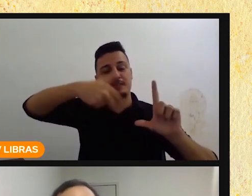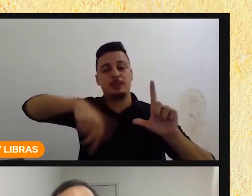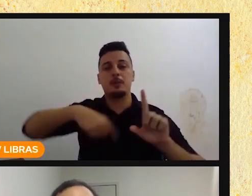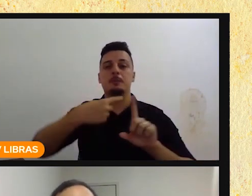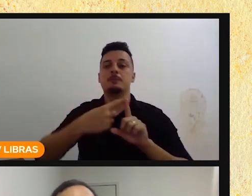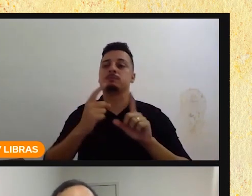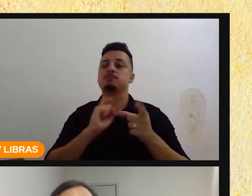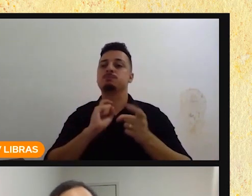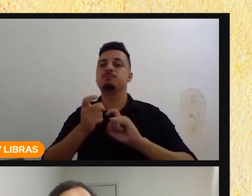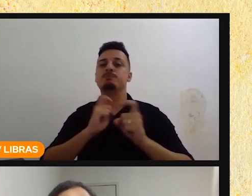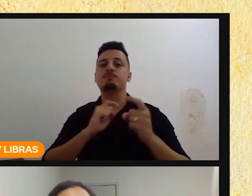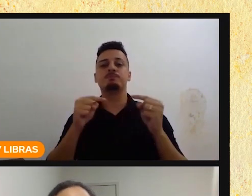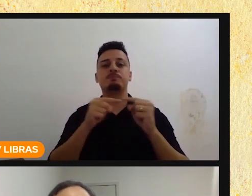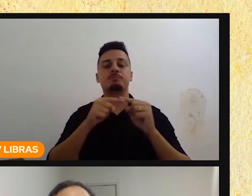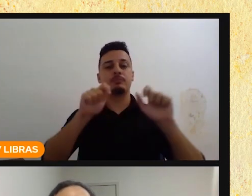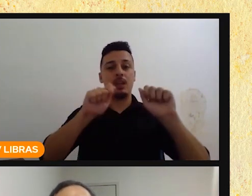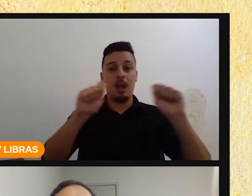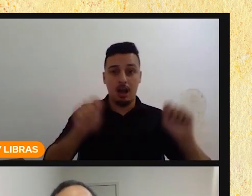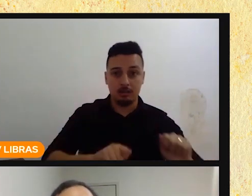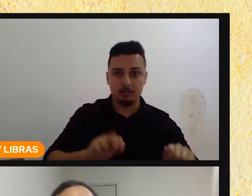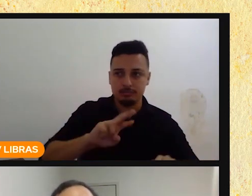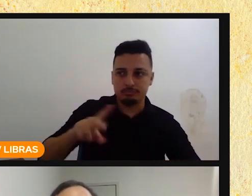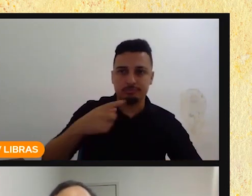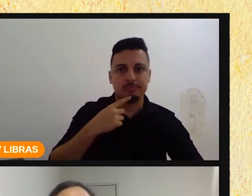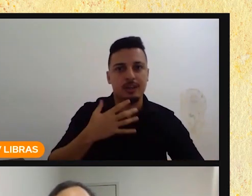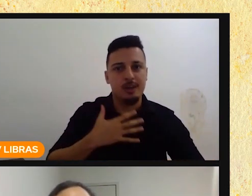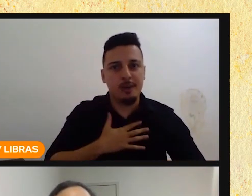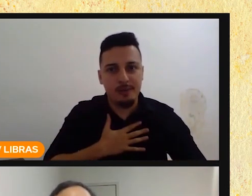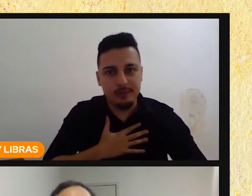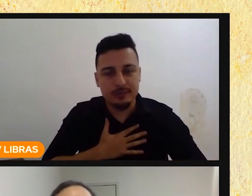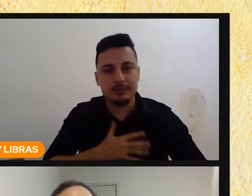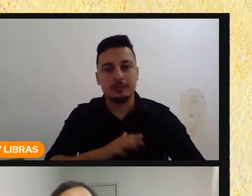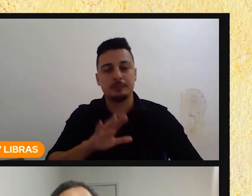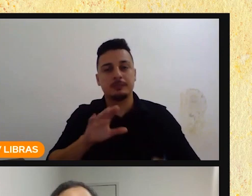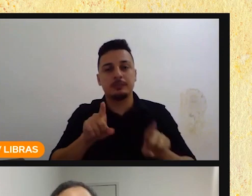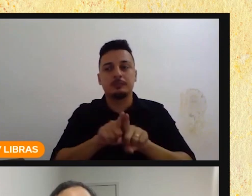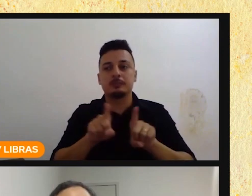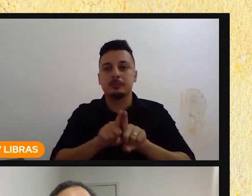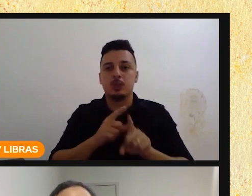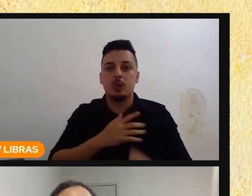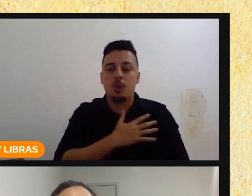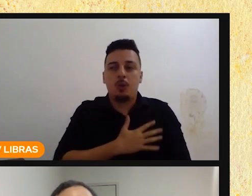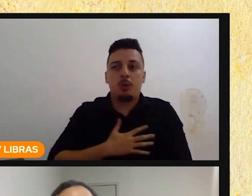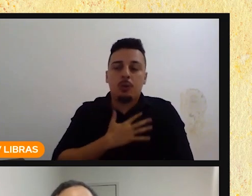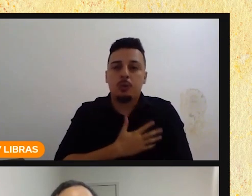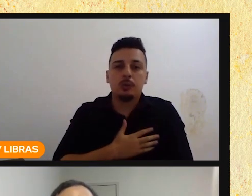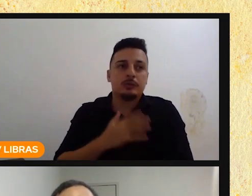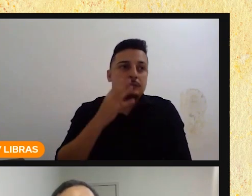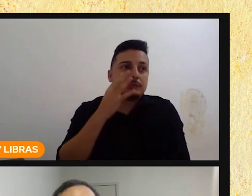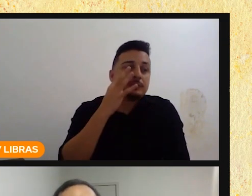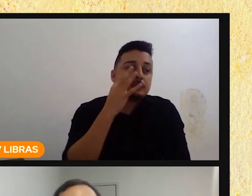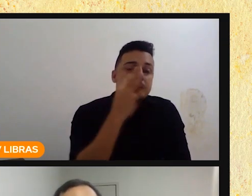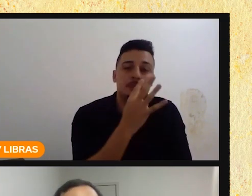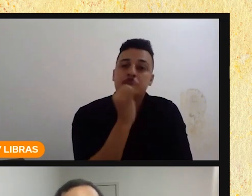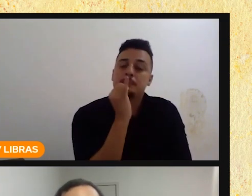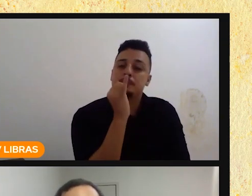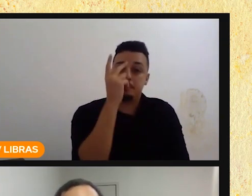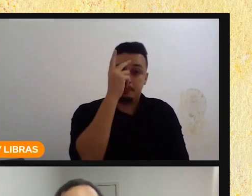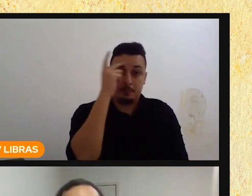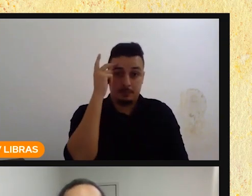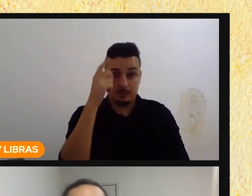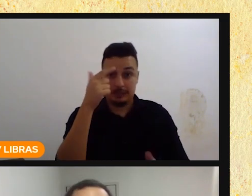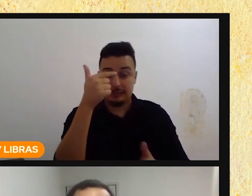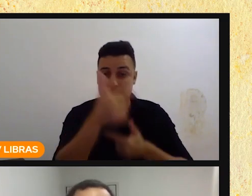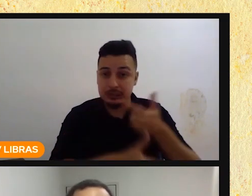na parte artística, que é super válida, claro, mas eu acho interessante trazer esse olhar para a produção também, né? Porque até para poder os artistas